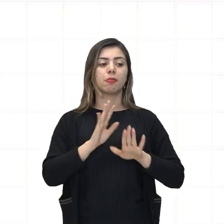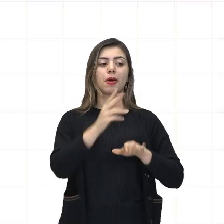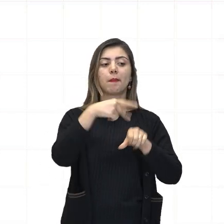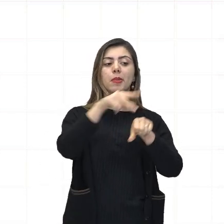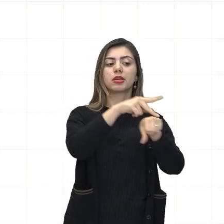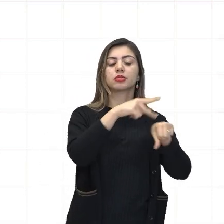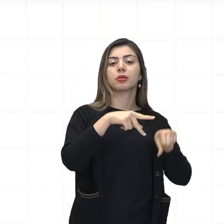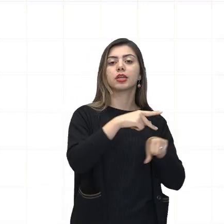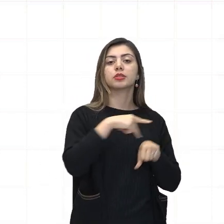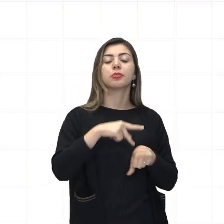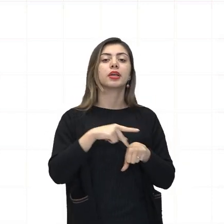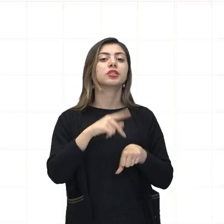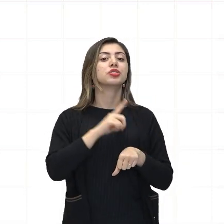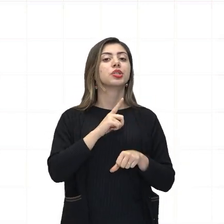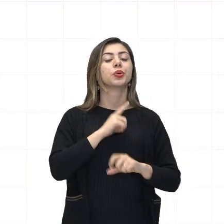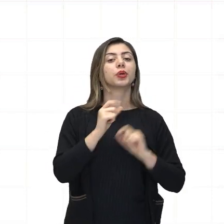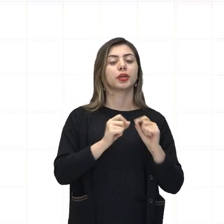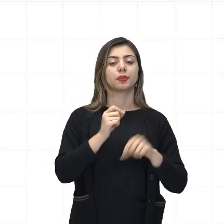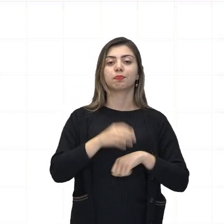países existiam